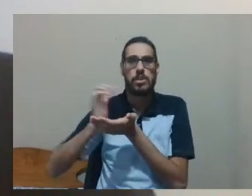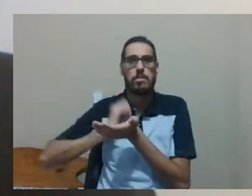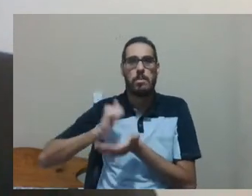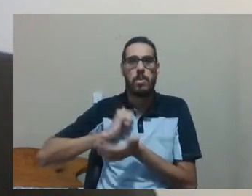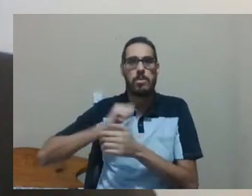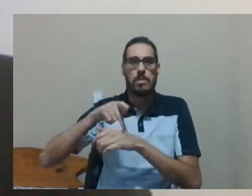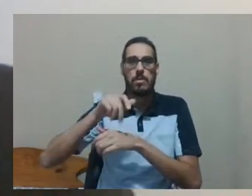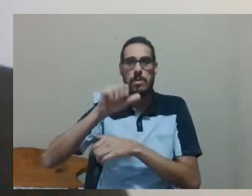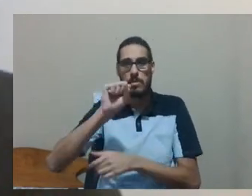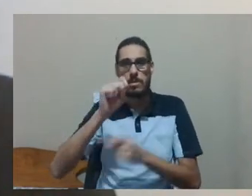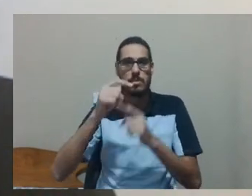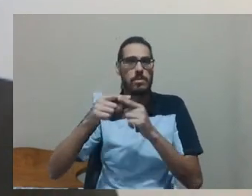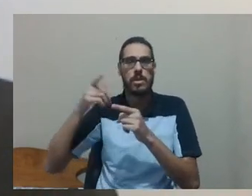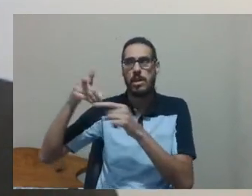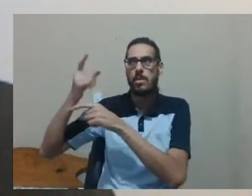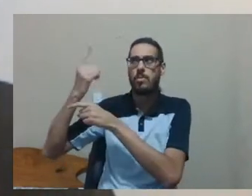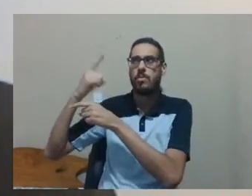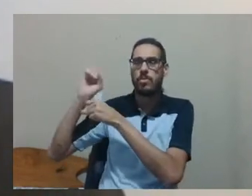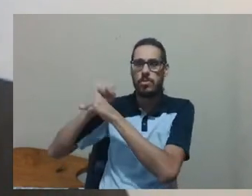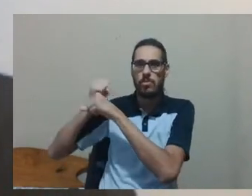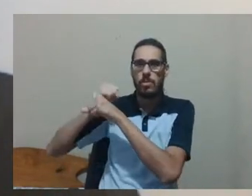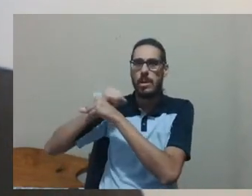no último ano.